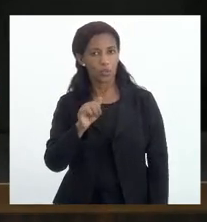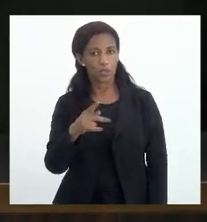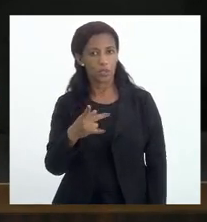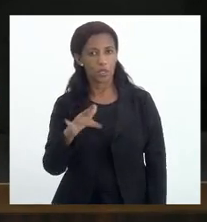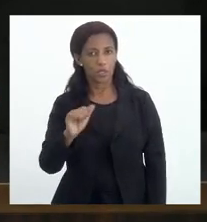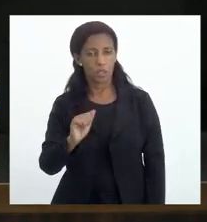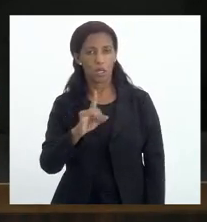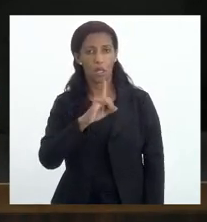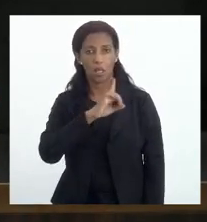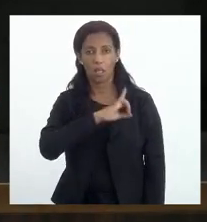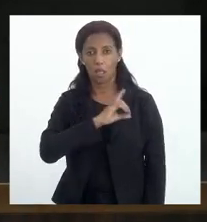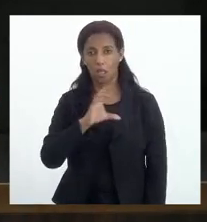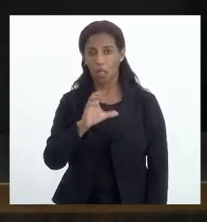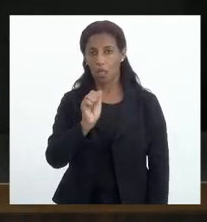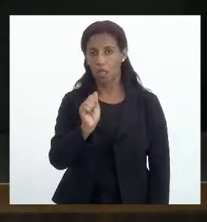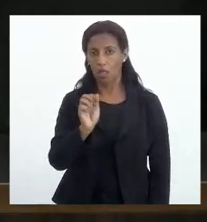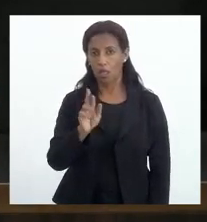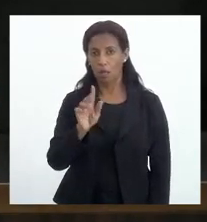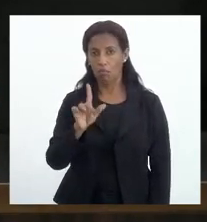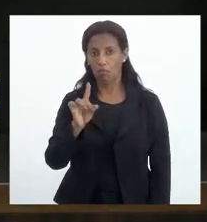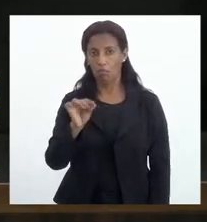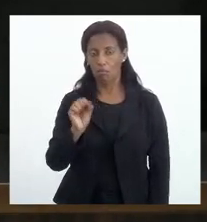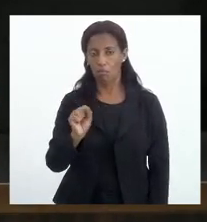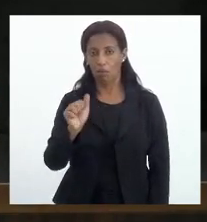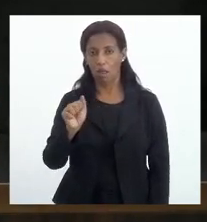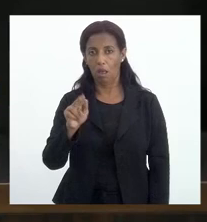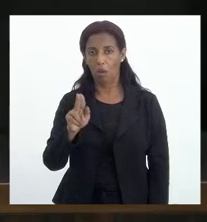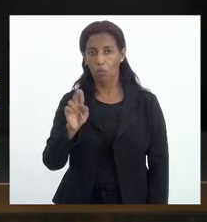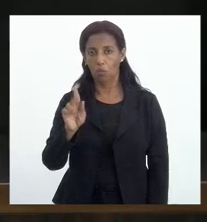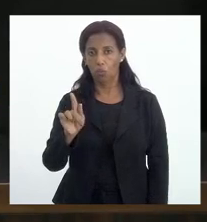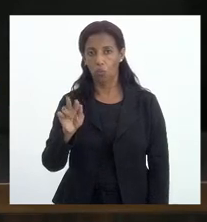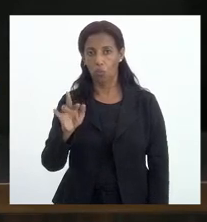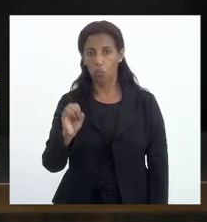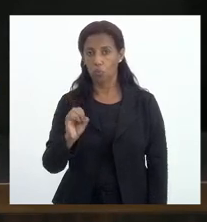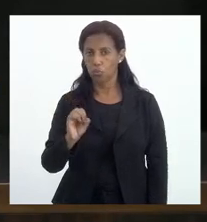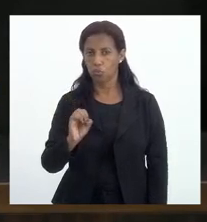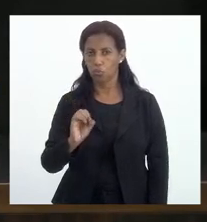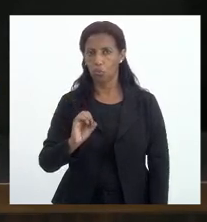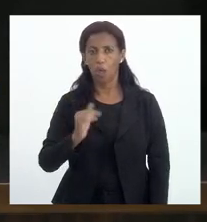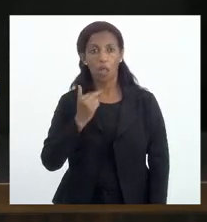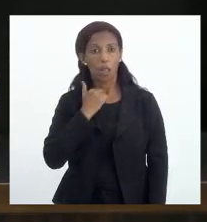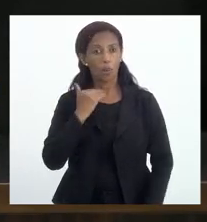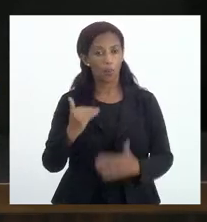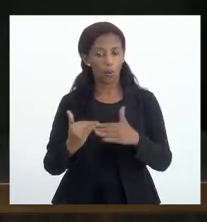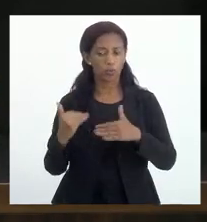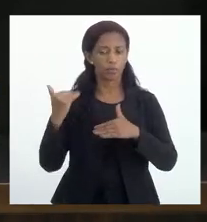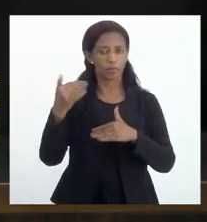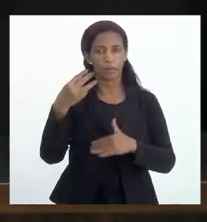deputado delegado Carlos Augusto. Não mais do que 3 minutos.